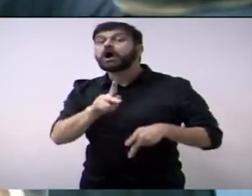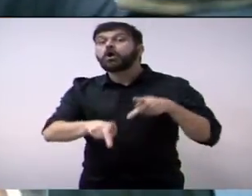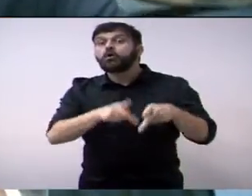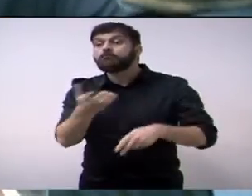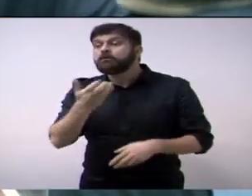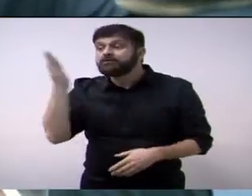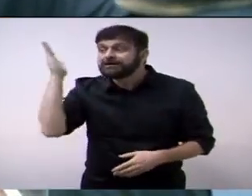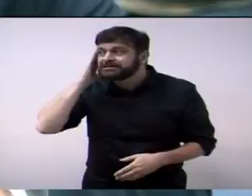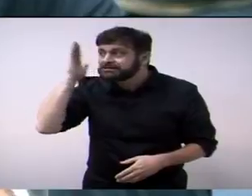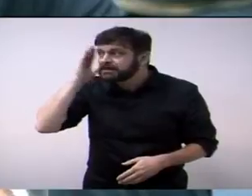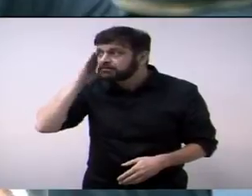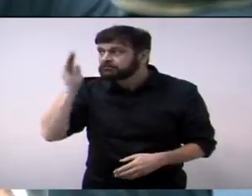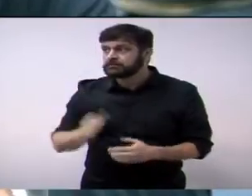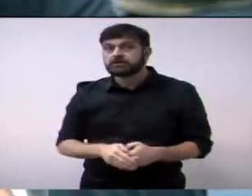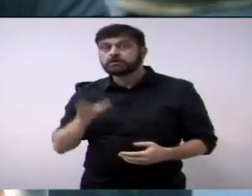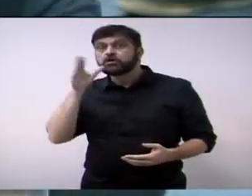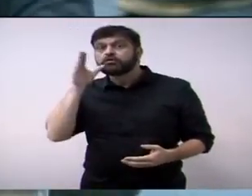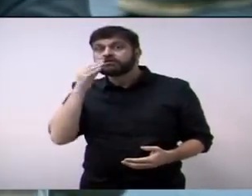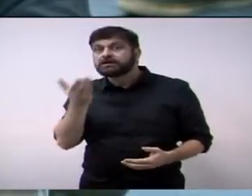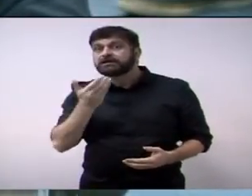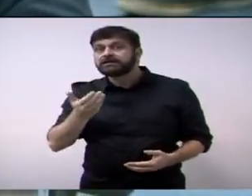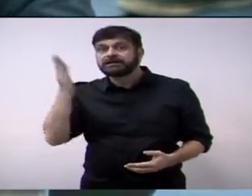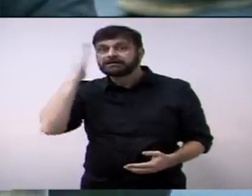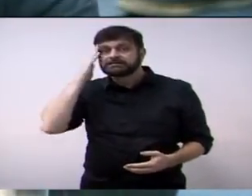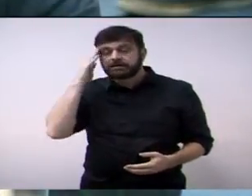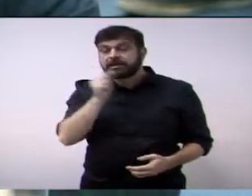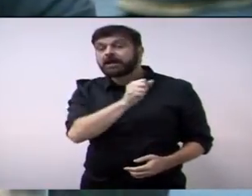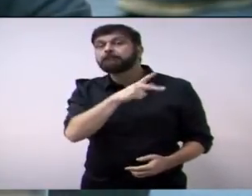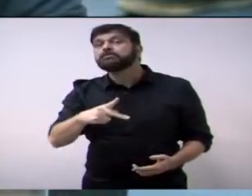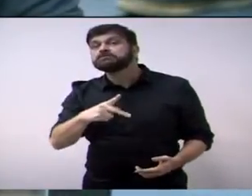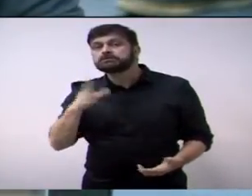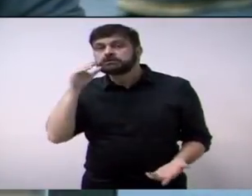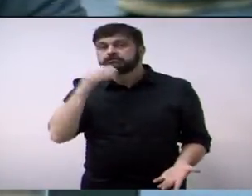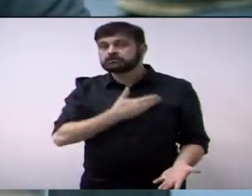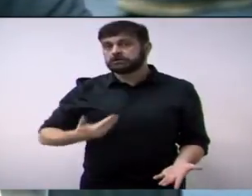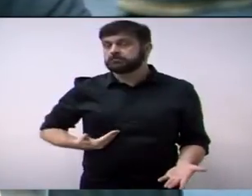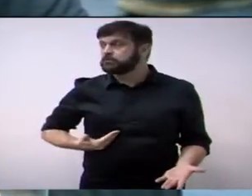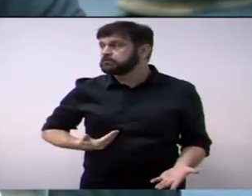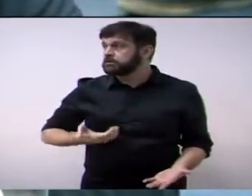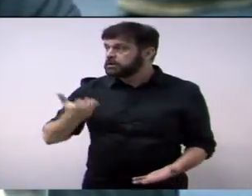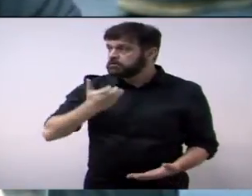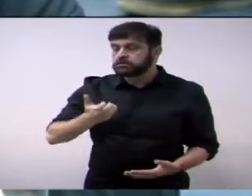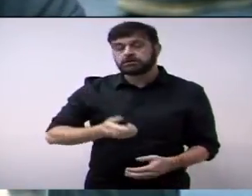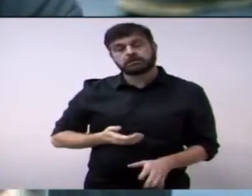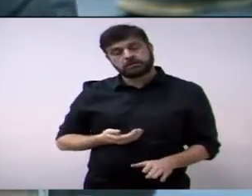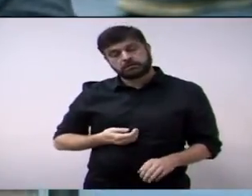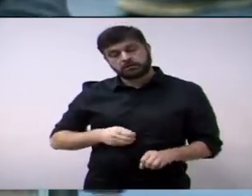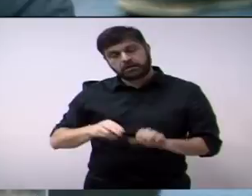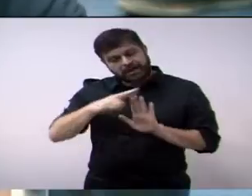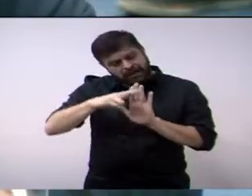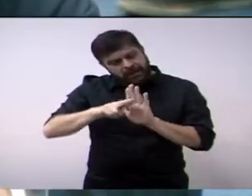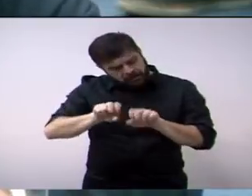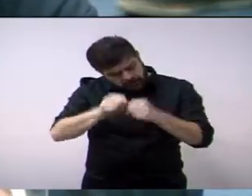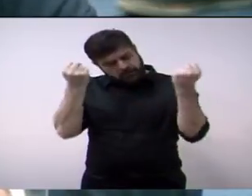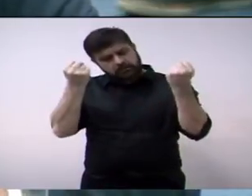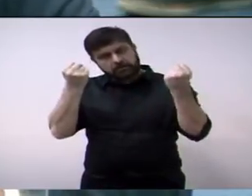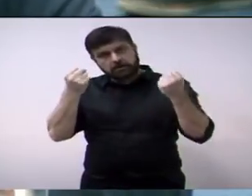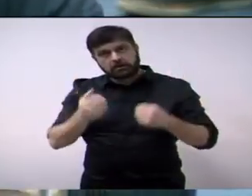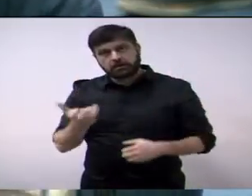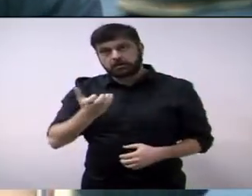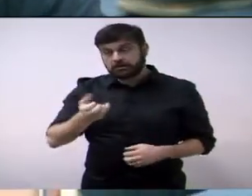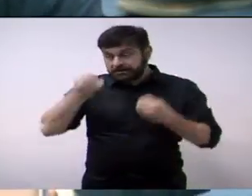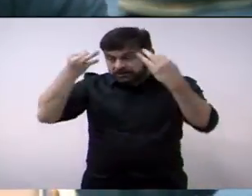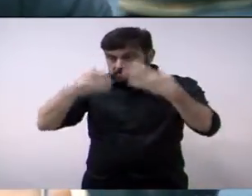os servidores, que está ligado diretamente sobre a situação da Poliprev. Então, eu gostaria aqui, quebrando o protocolo, falar sobre a situação